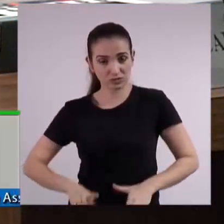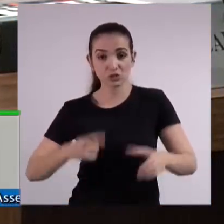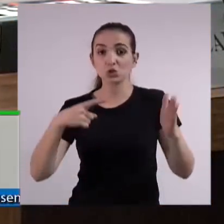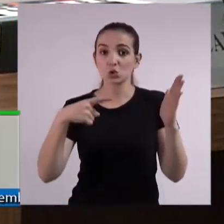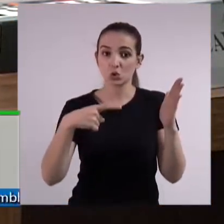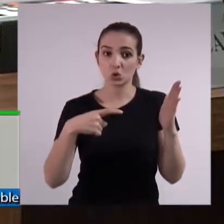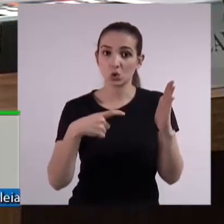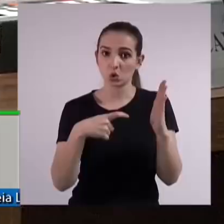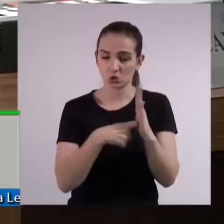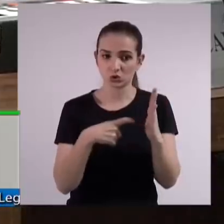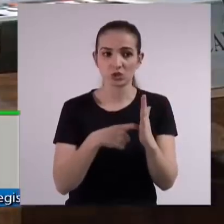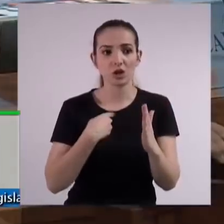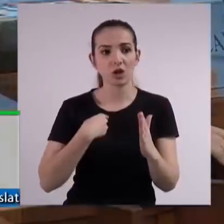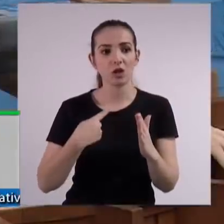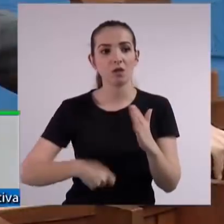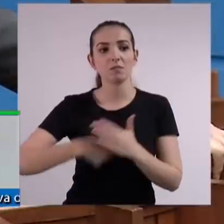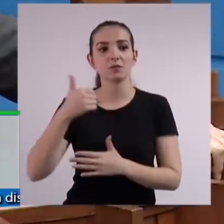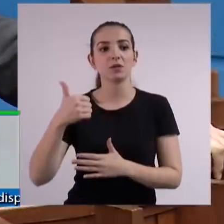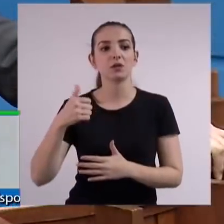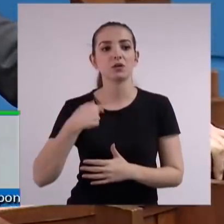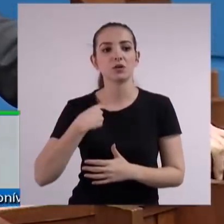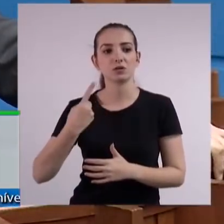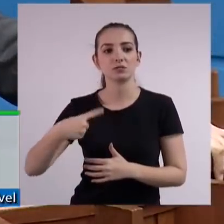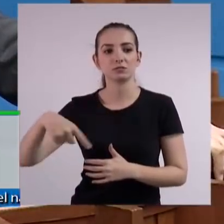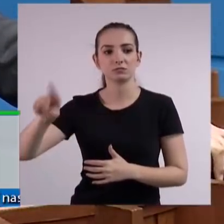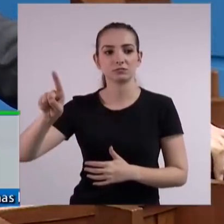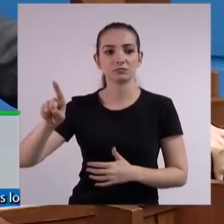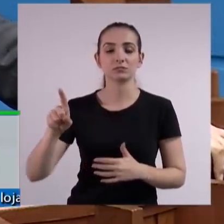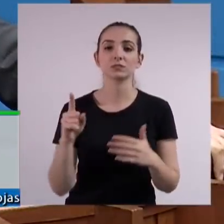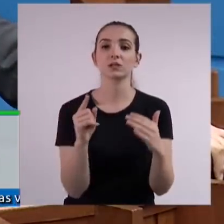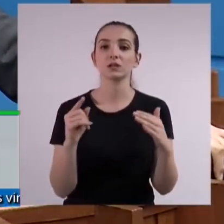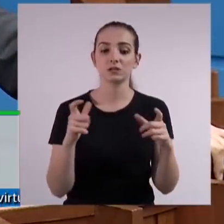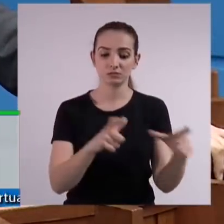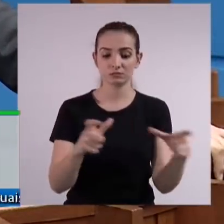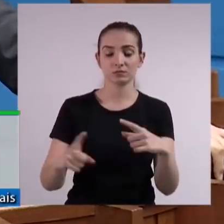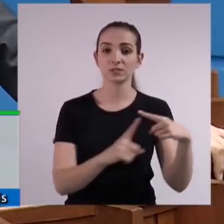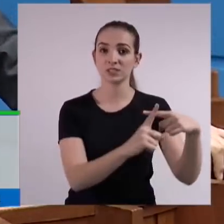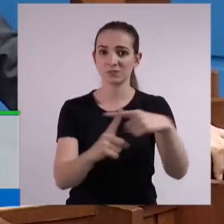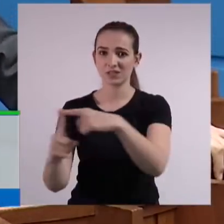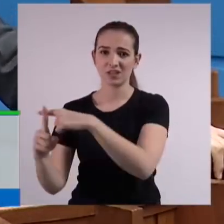foi ir ao cemitério conversar com meu pai.